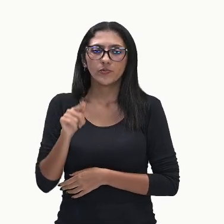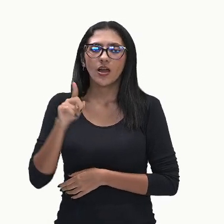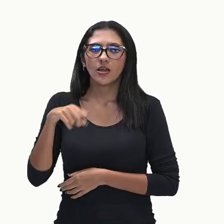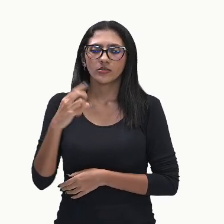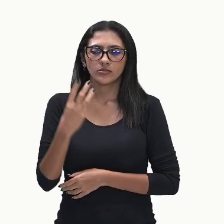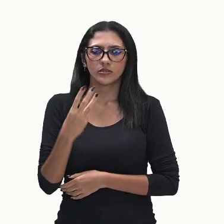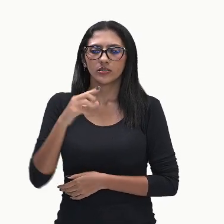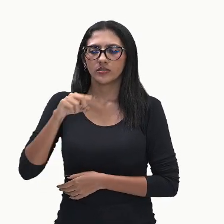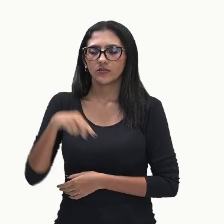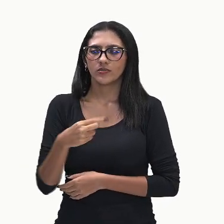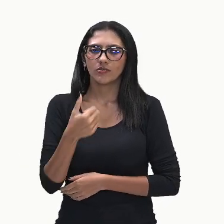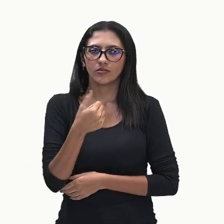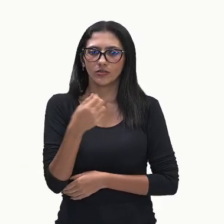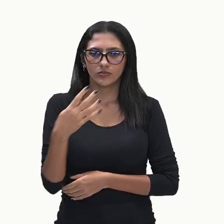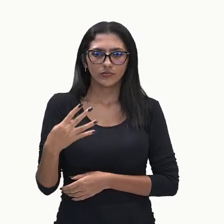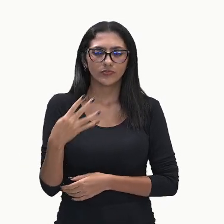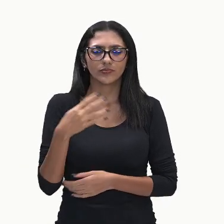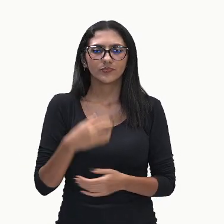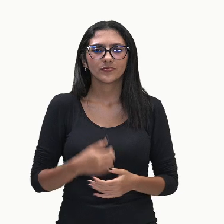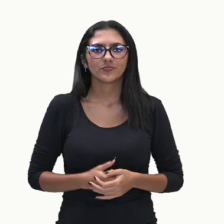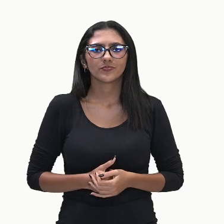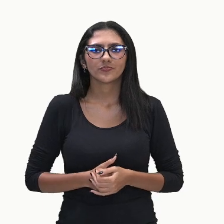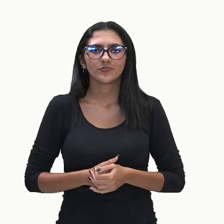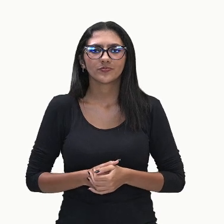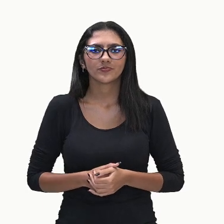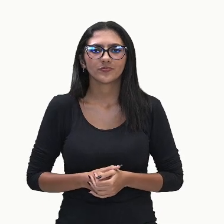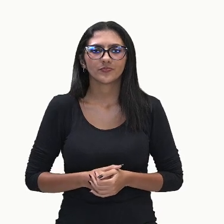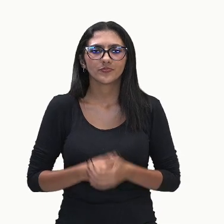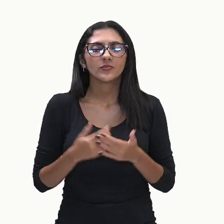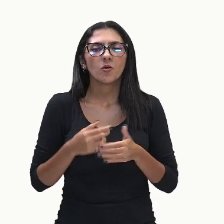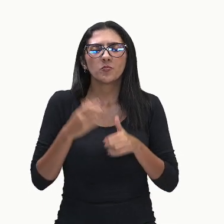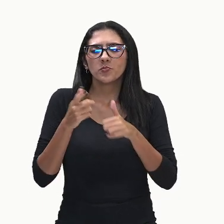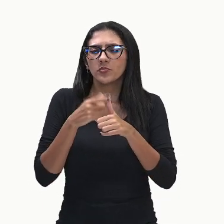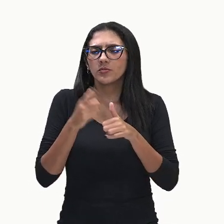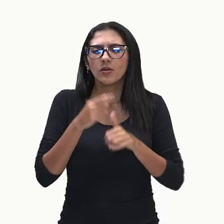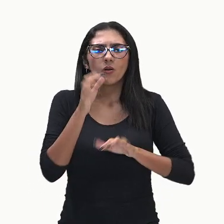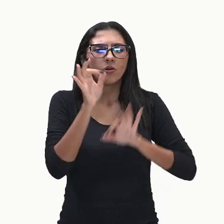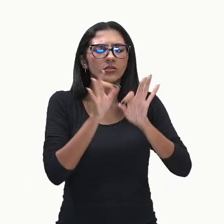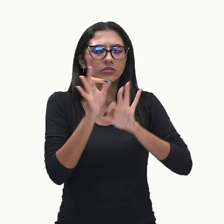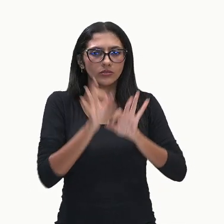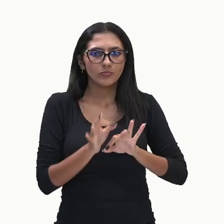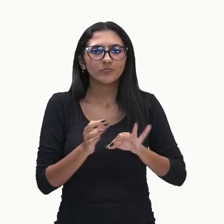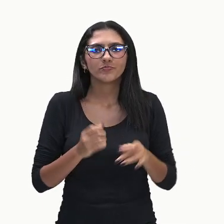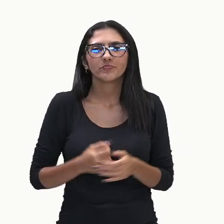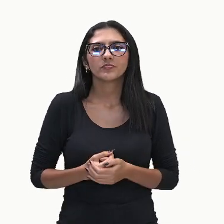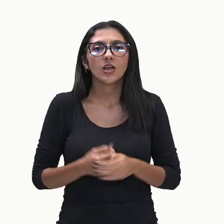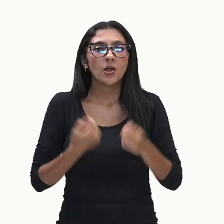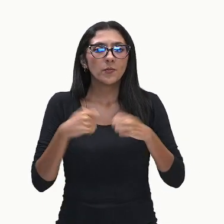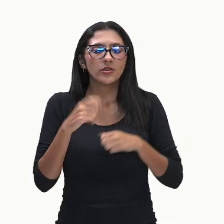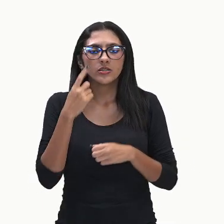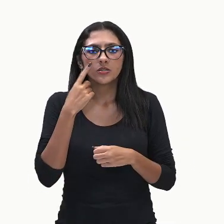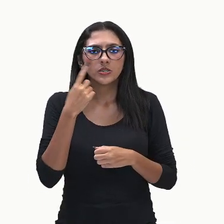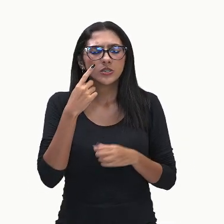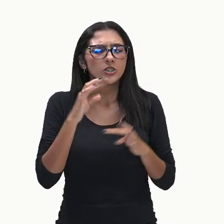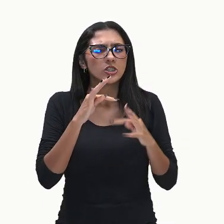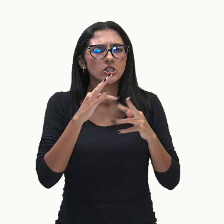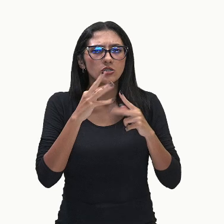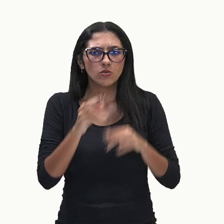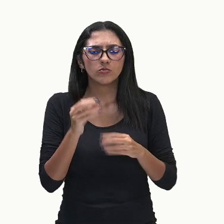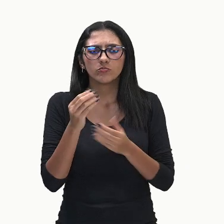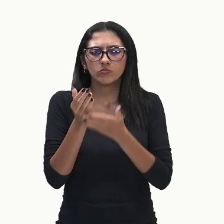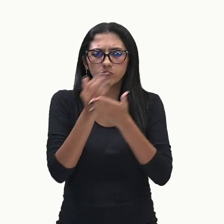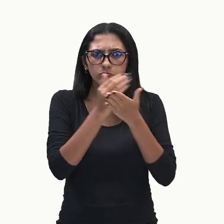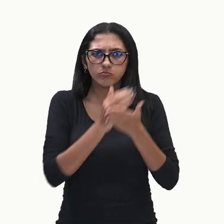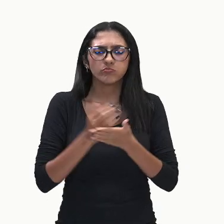beleza? Beleza, vamos lá então. Primeiro passo para a gente resolver, vamos separar todas as